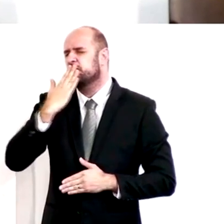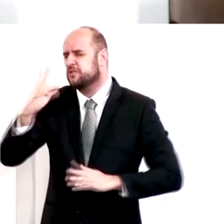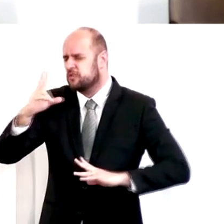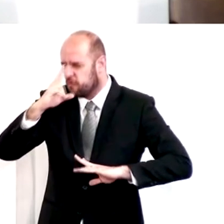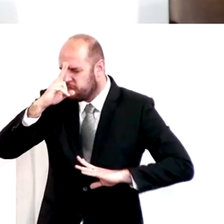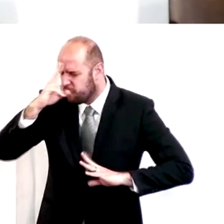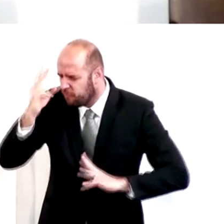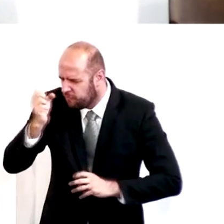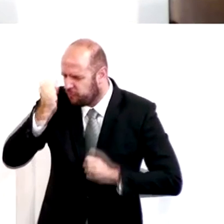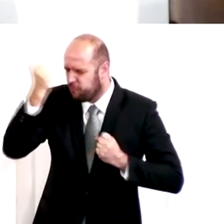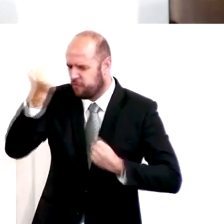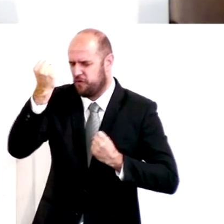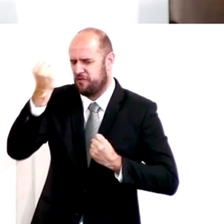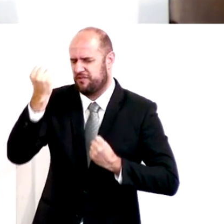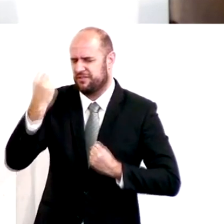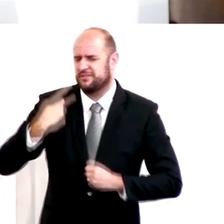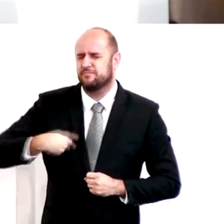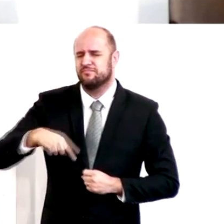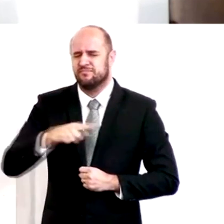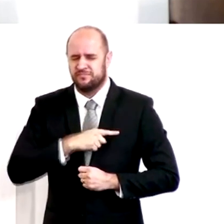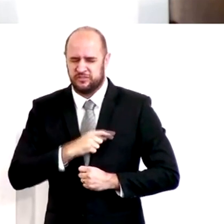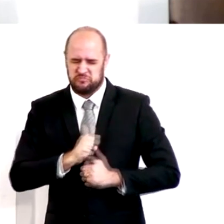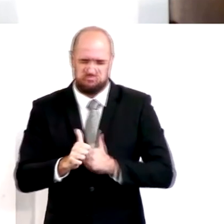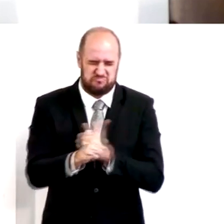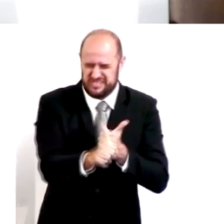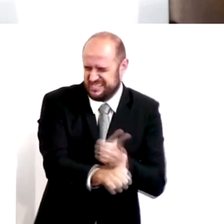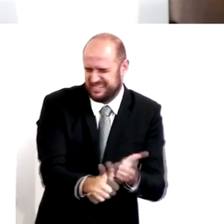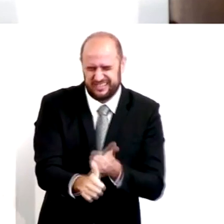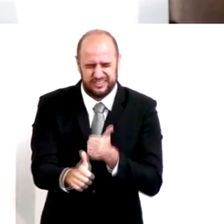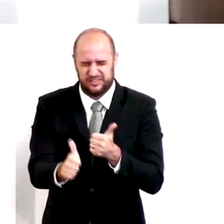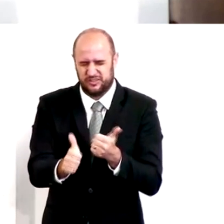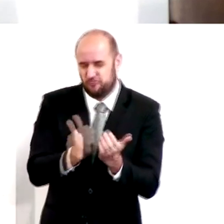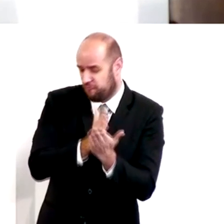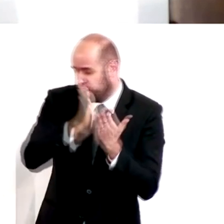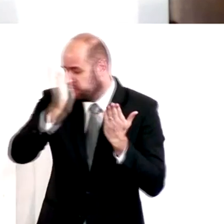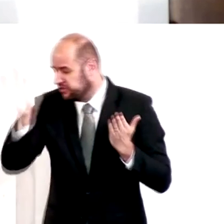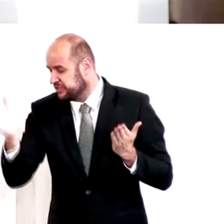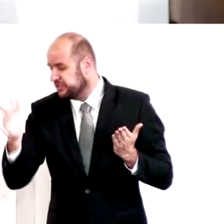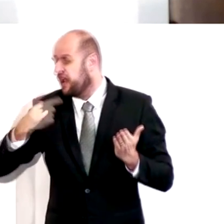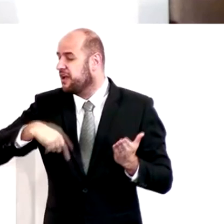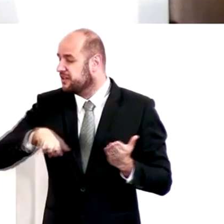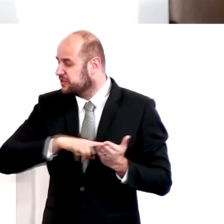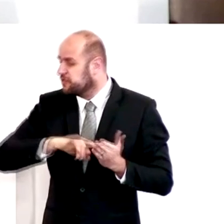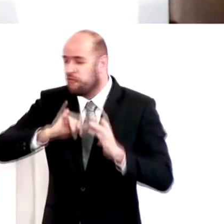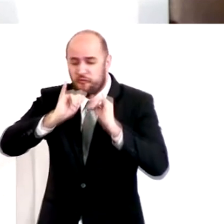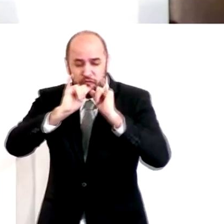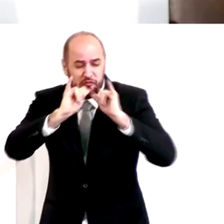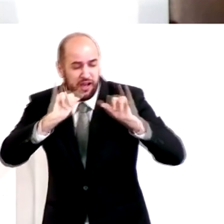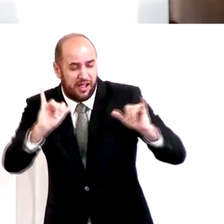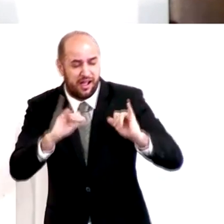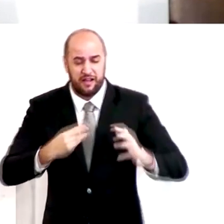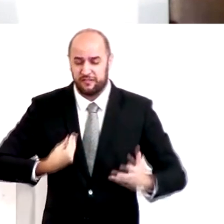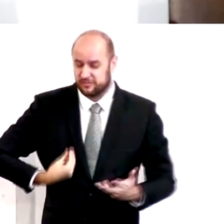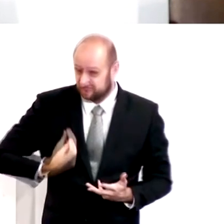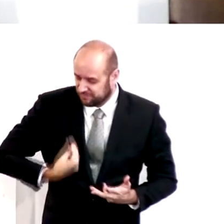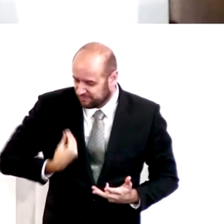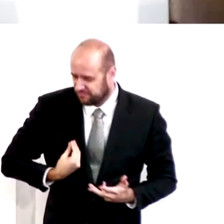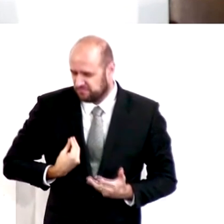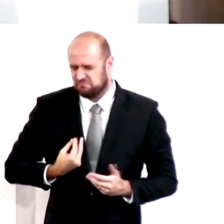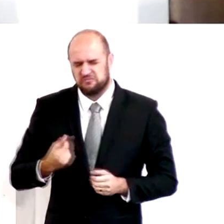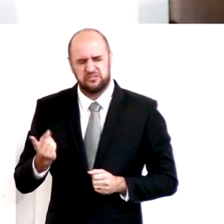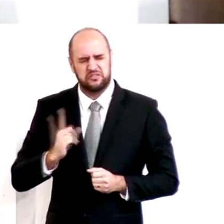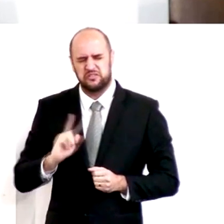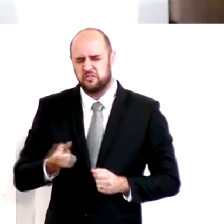para nos momentos das perseguições, dos ataques, que a gente possa viver, não como